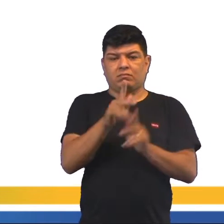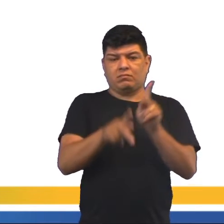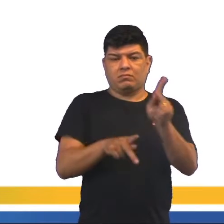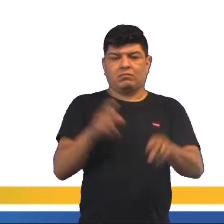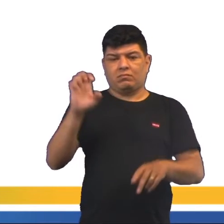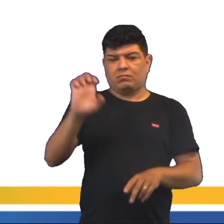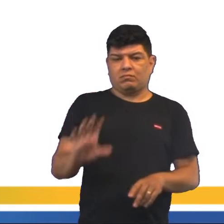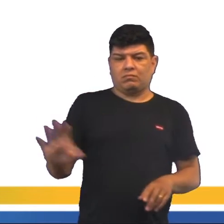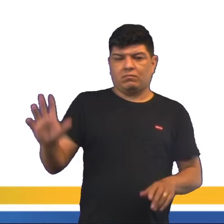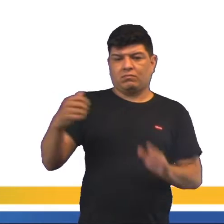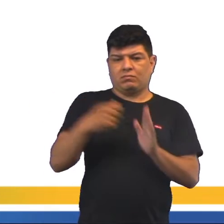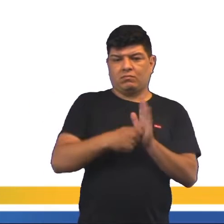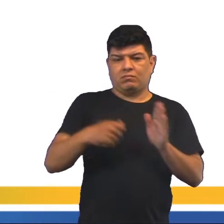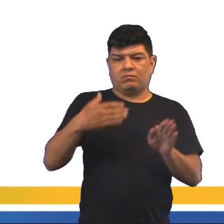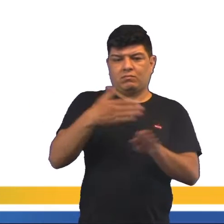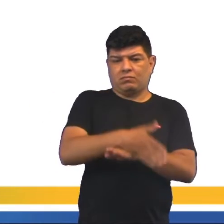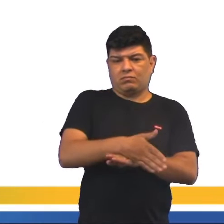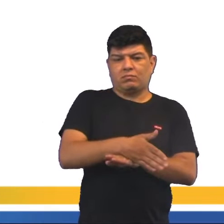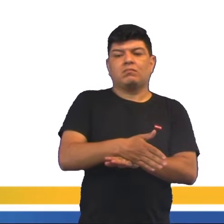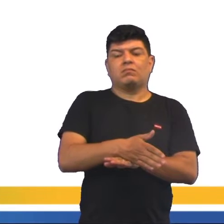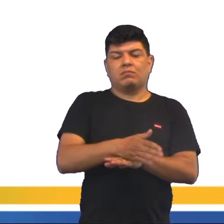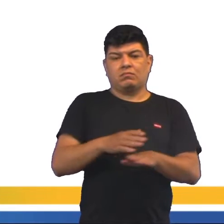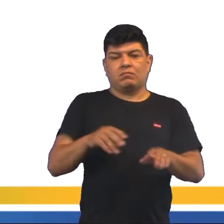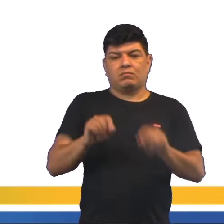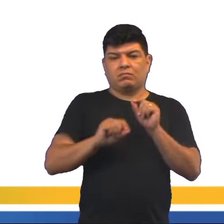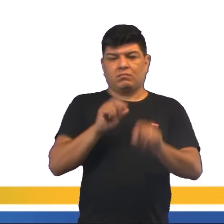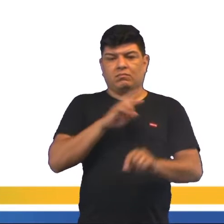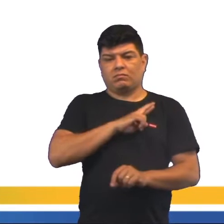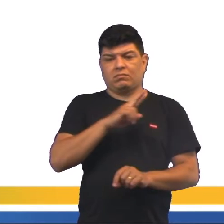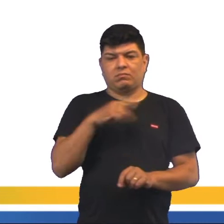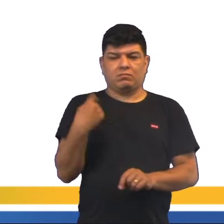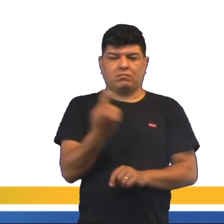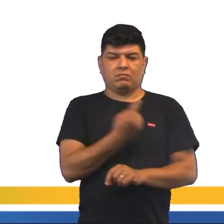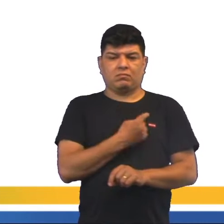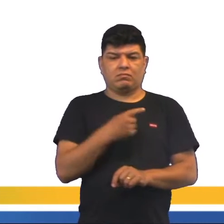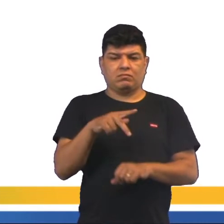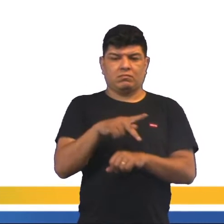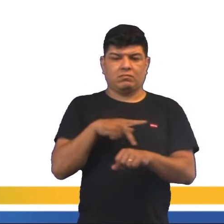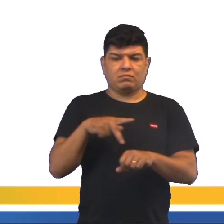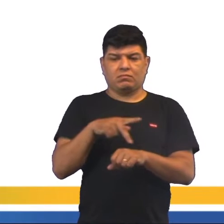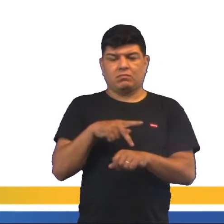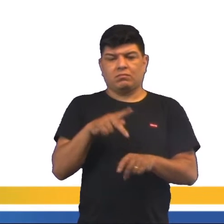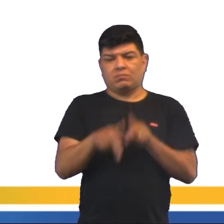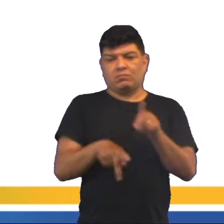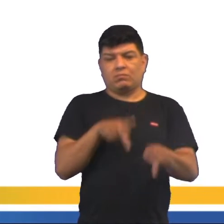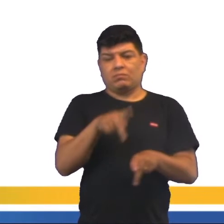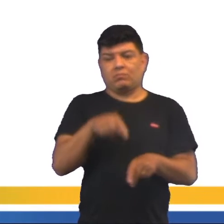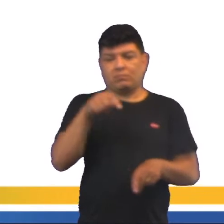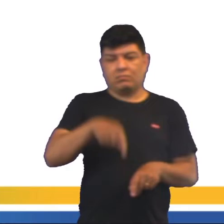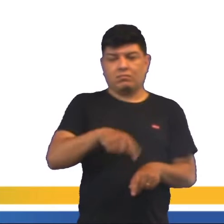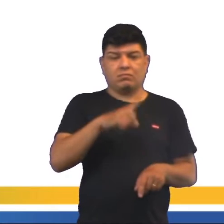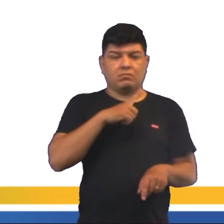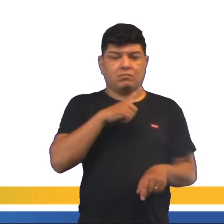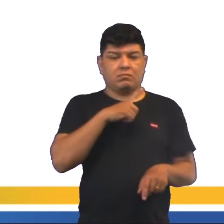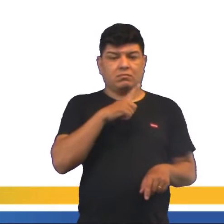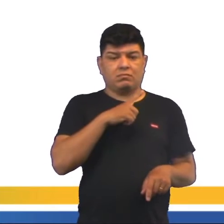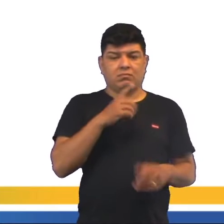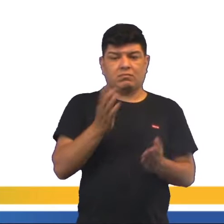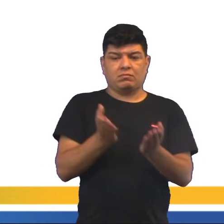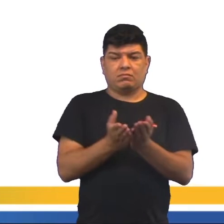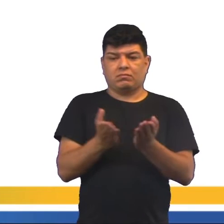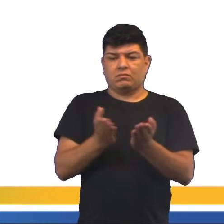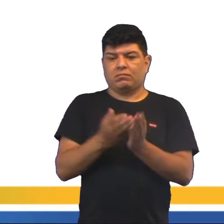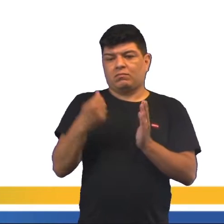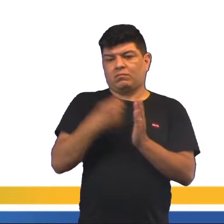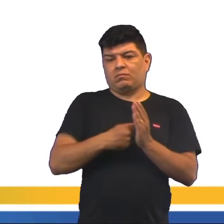povos europeus forçou a entrada e disseminação dessa religião em nosso continente. Os povos nativos daqui tiveram as suas